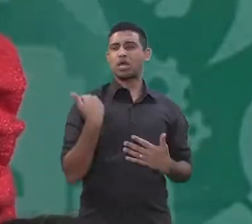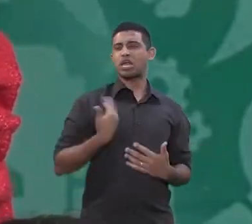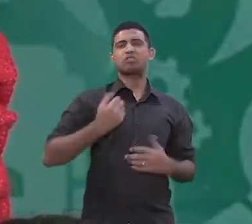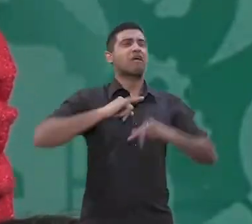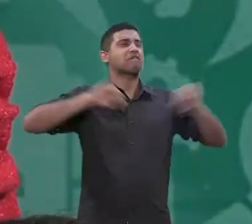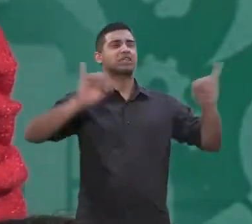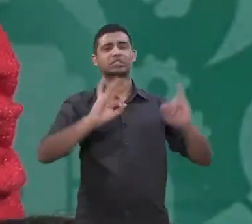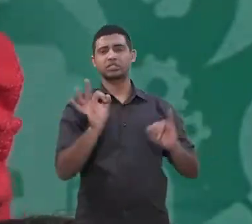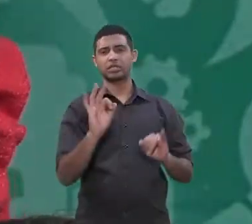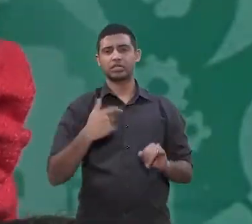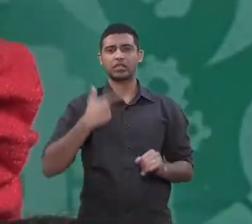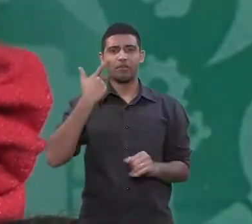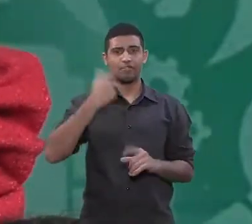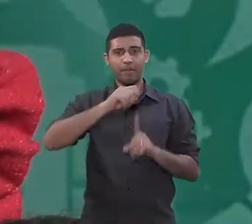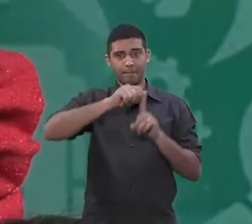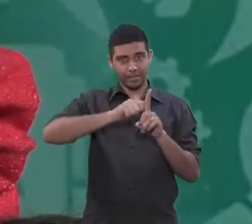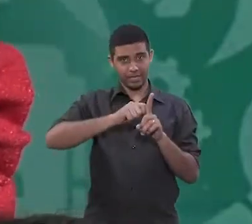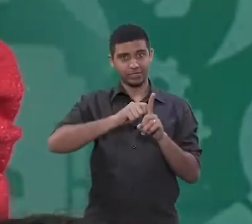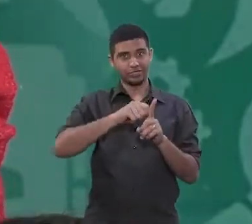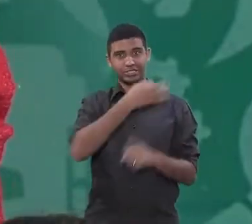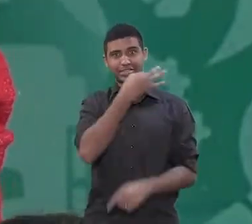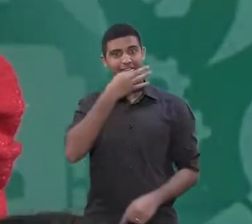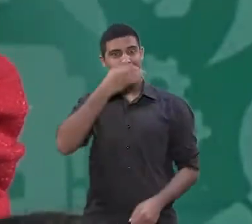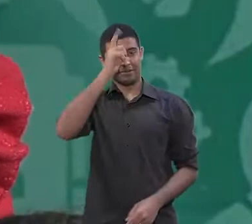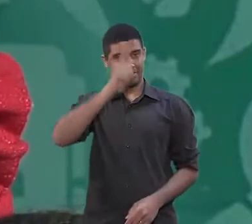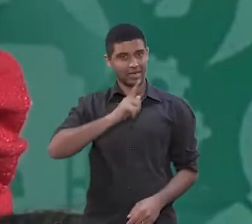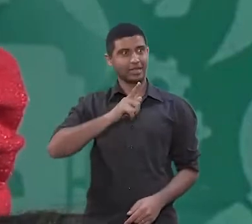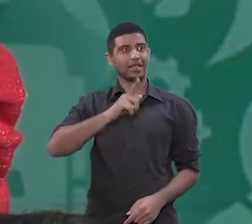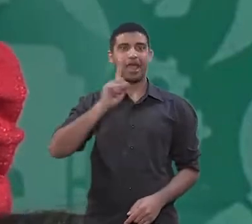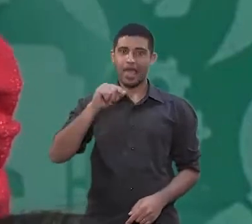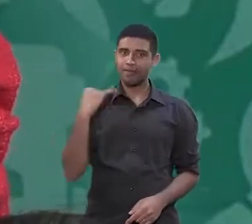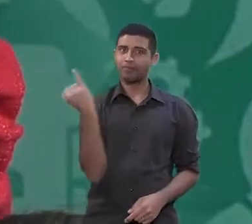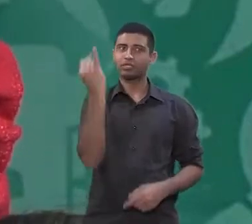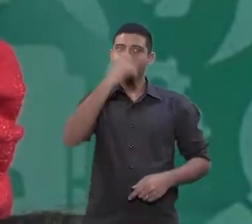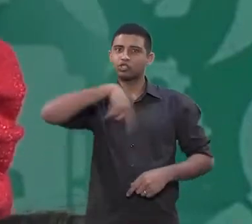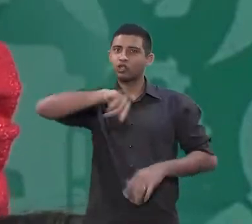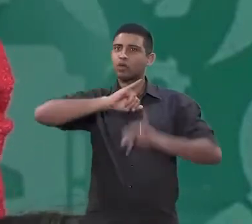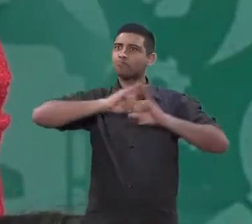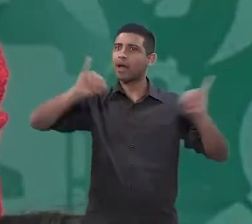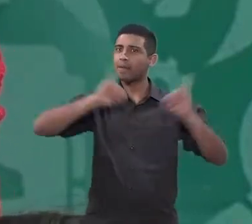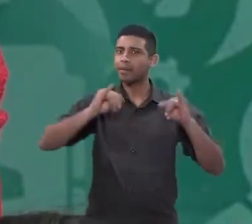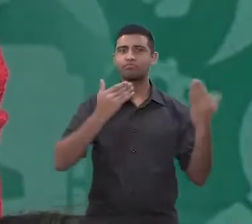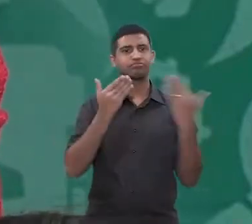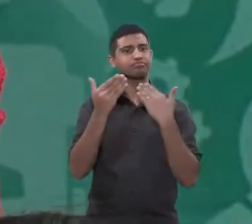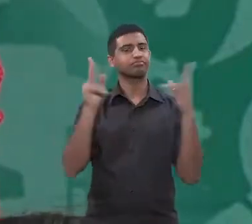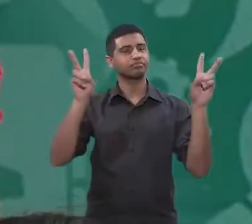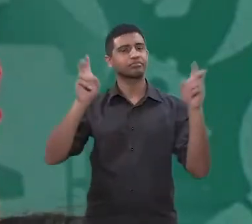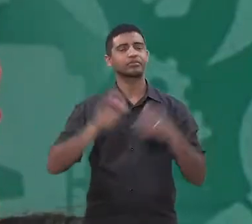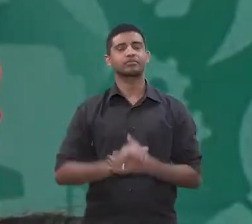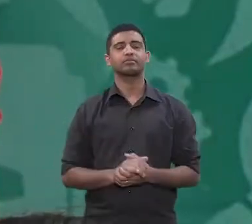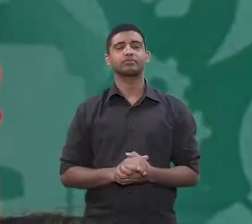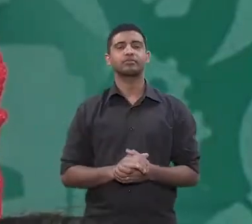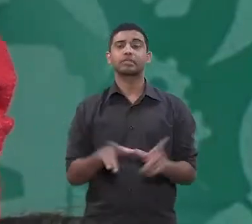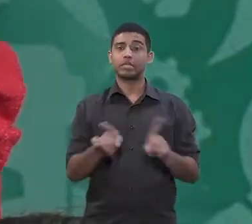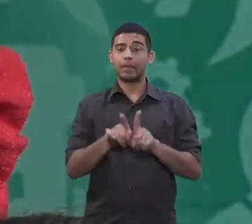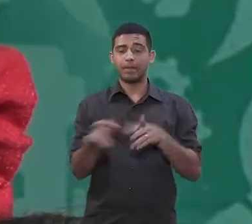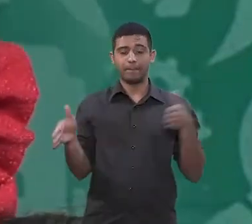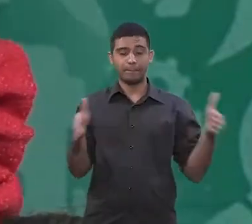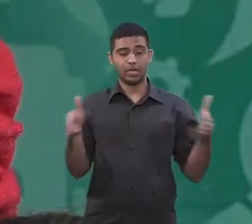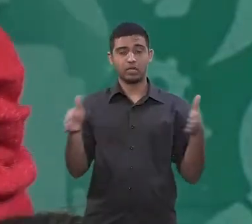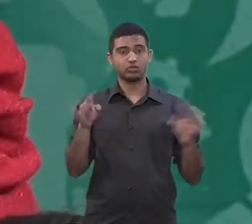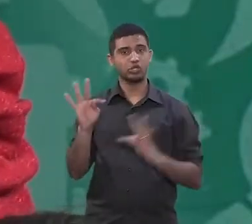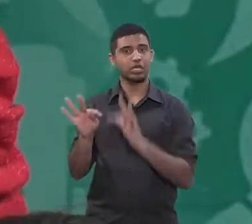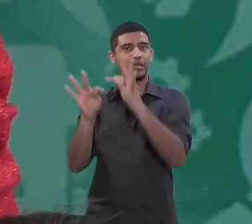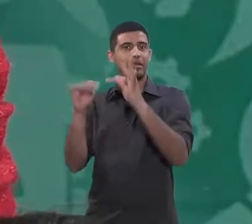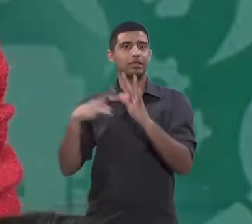falar, então, esse mês do Setembro Amarelo, é importante quando a gente traz esses assuntos. E também, durante o